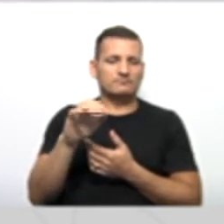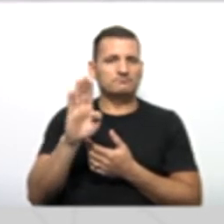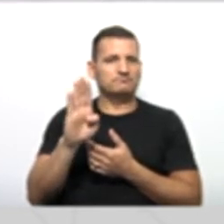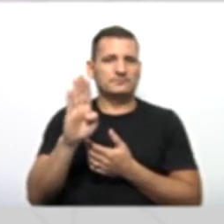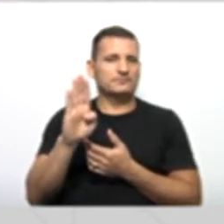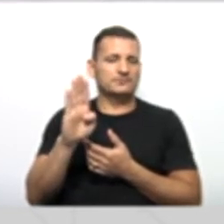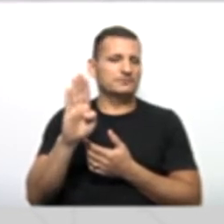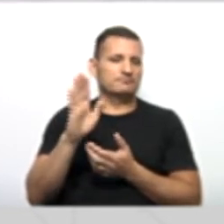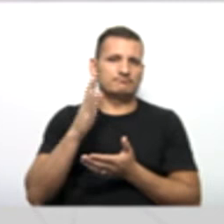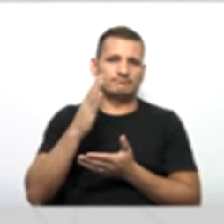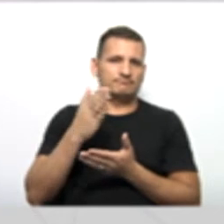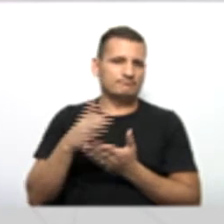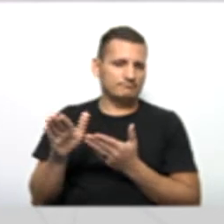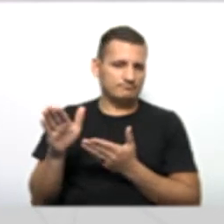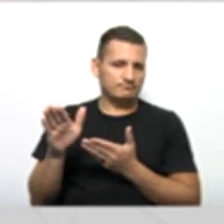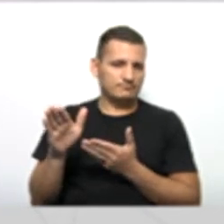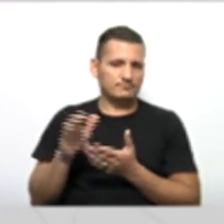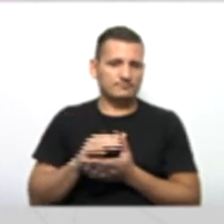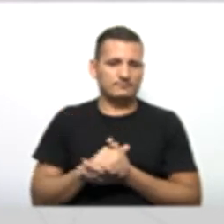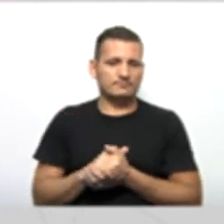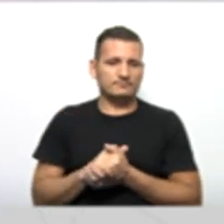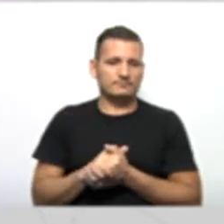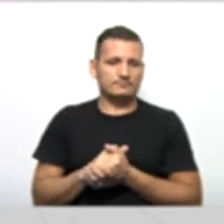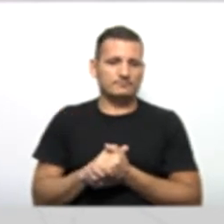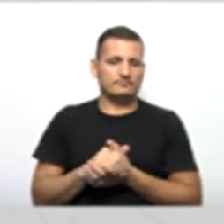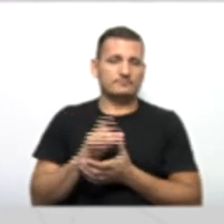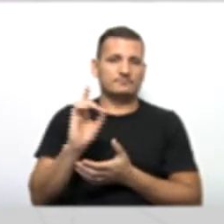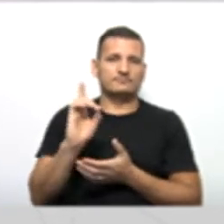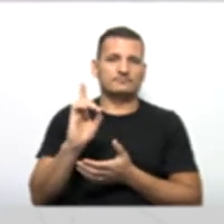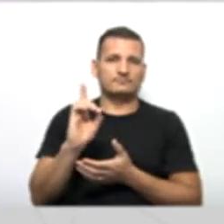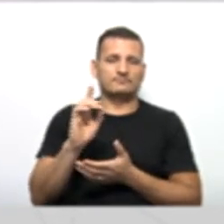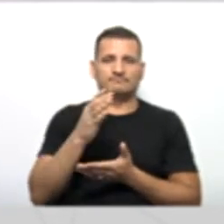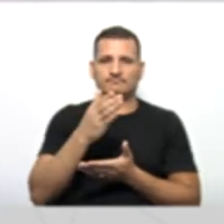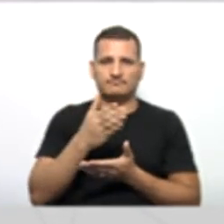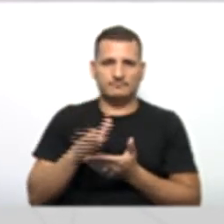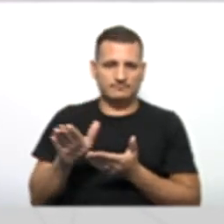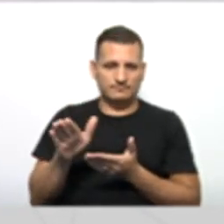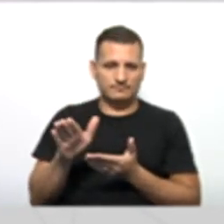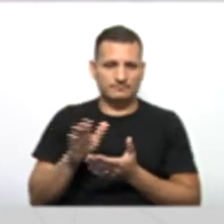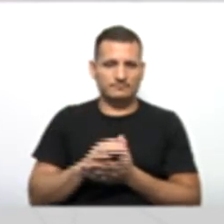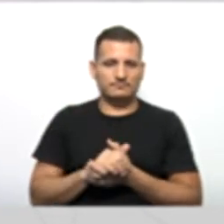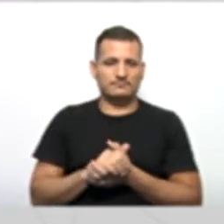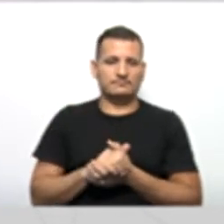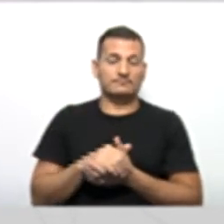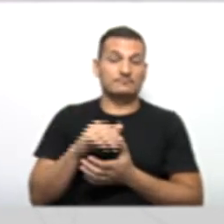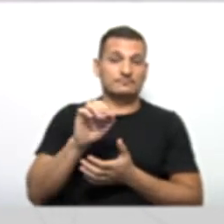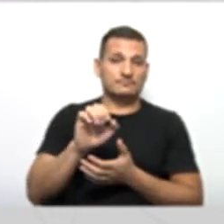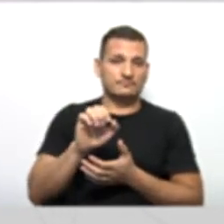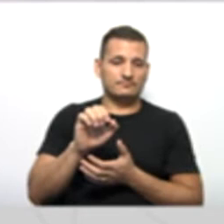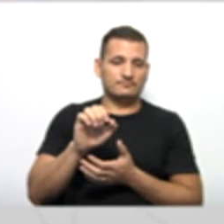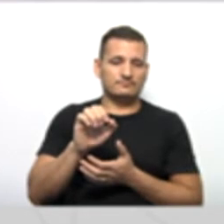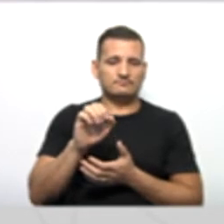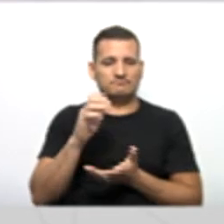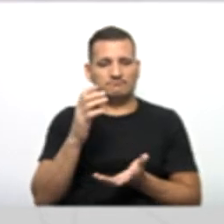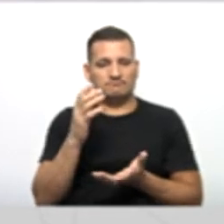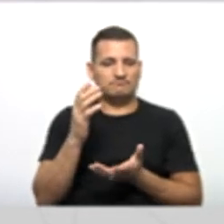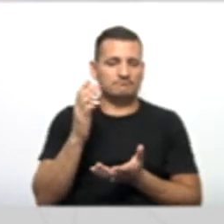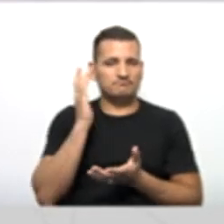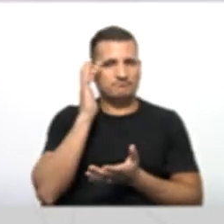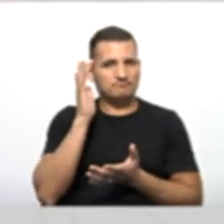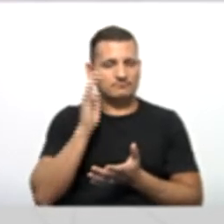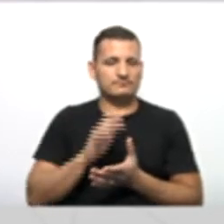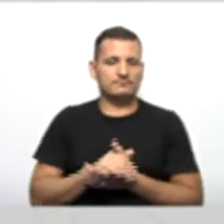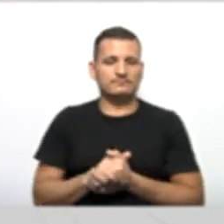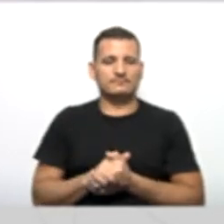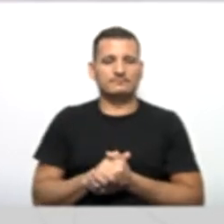já deixo ela fora. A alternativa D eu também deixo ela fora. A alternativa E eu não sei, né? Vamos dar... Pode